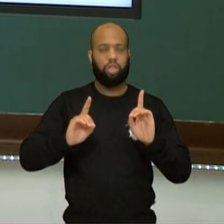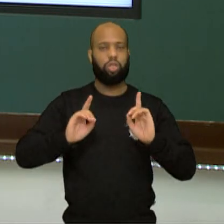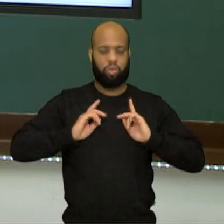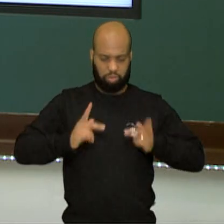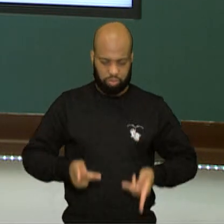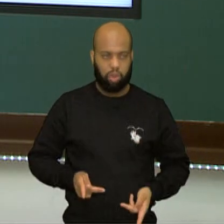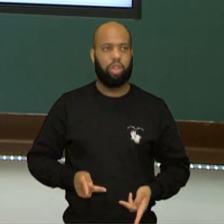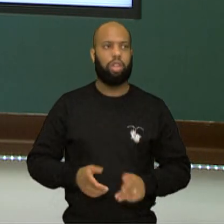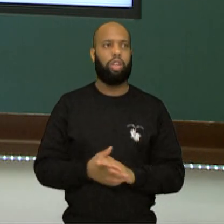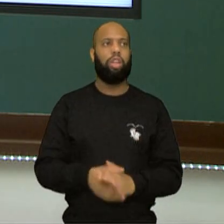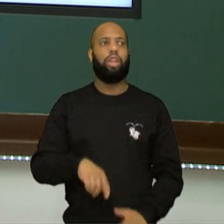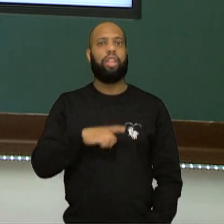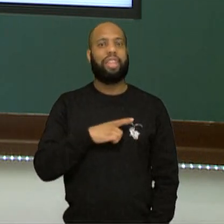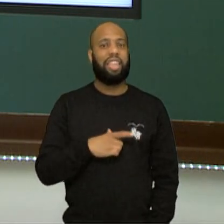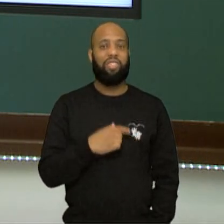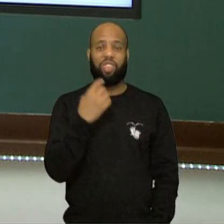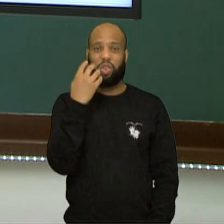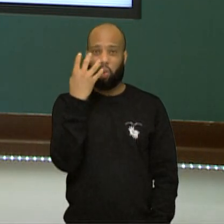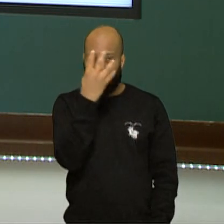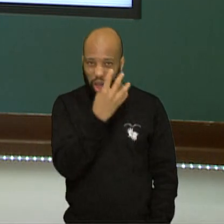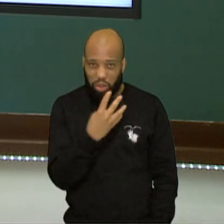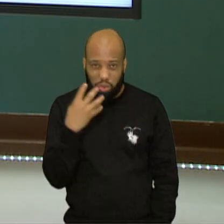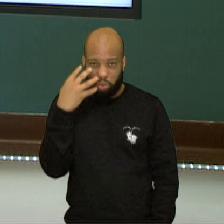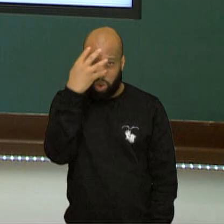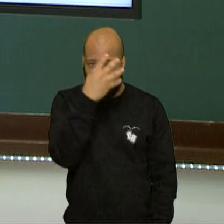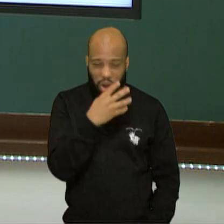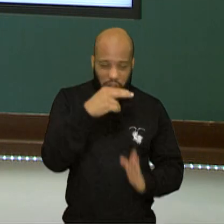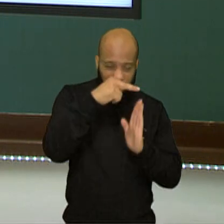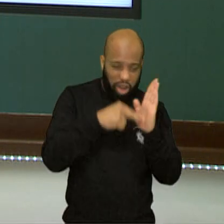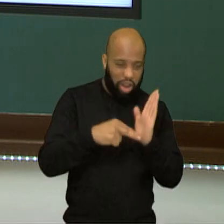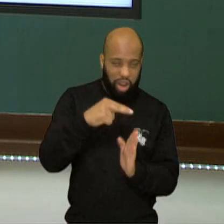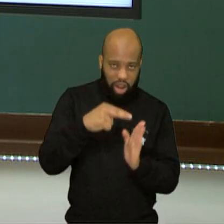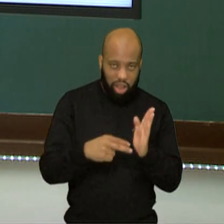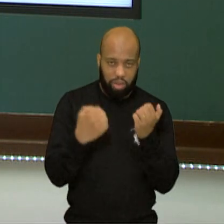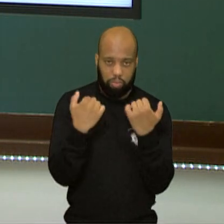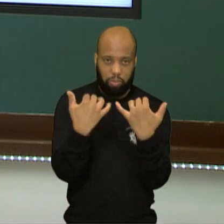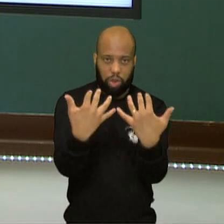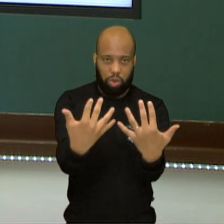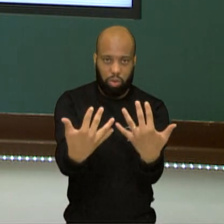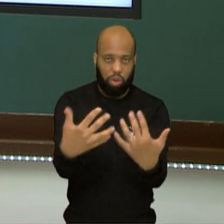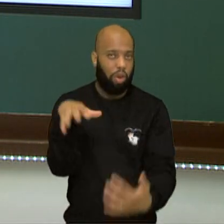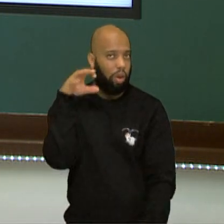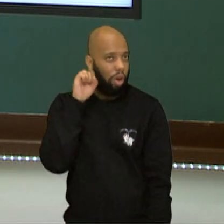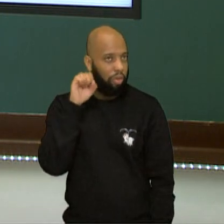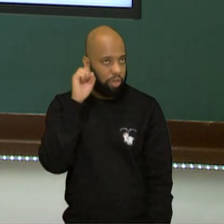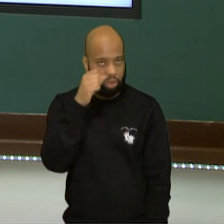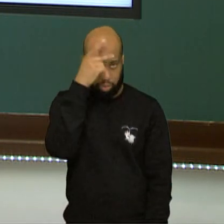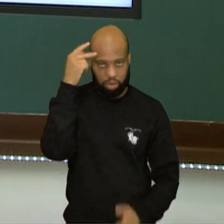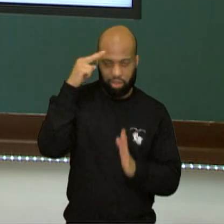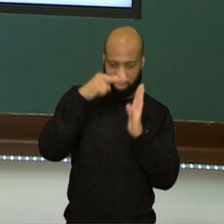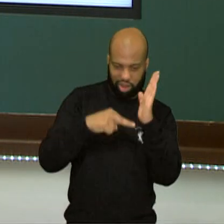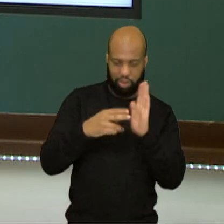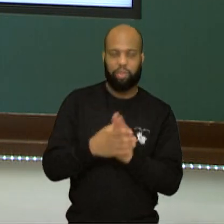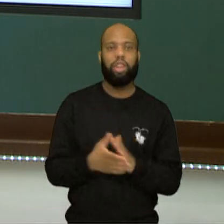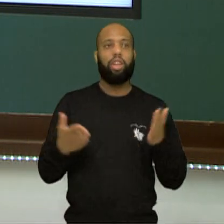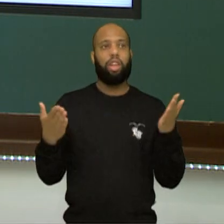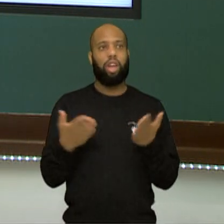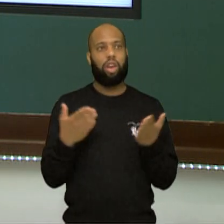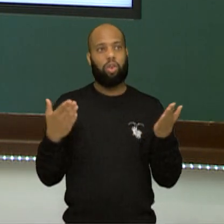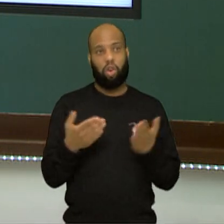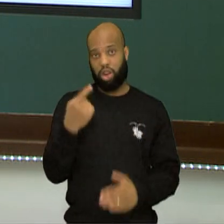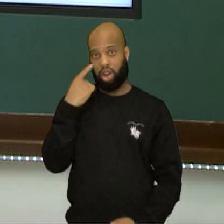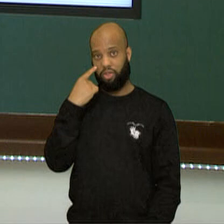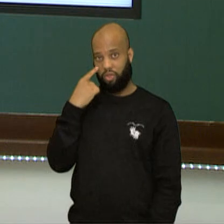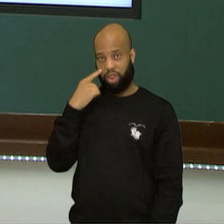durante 4 horas, gente. 4 horas foi lida na Assembleia. Agora vamos conversar um pouquinho